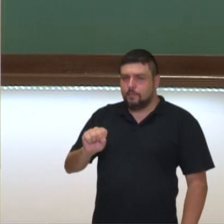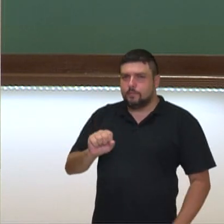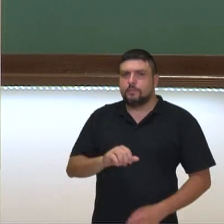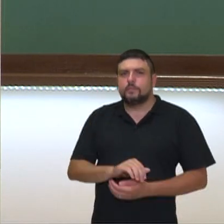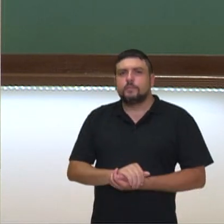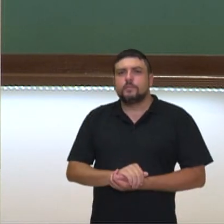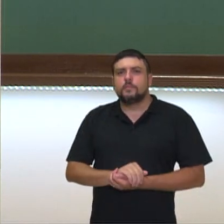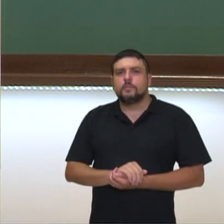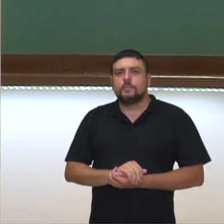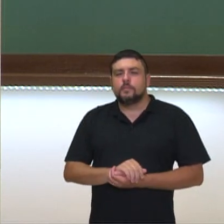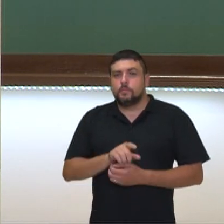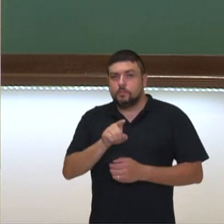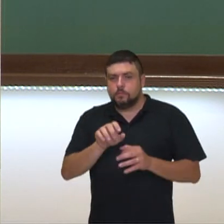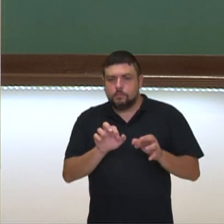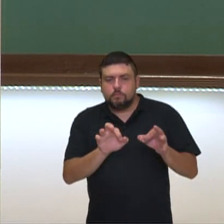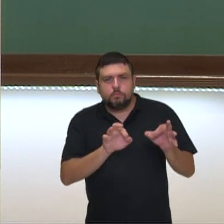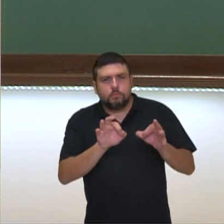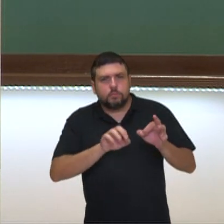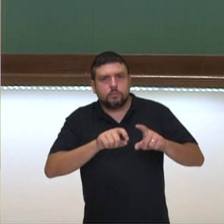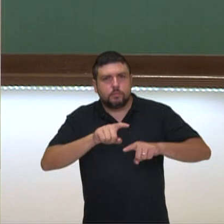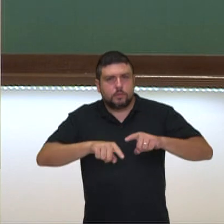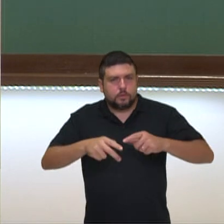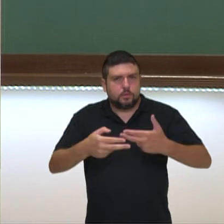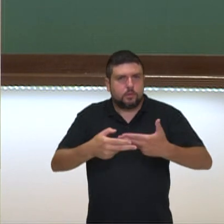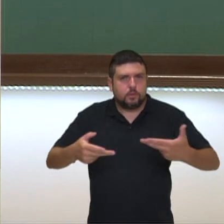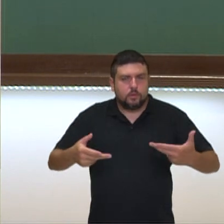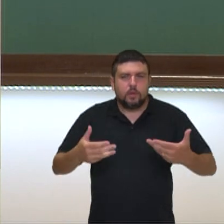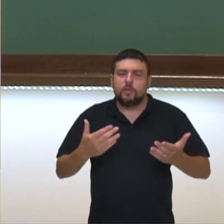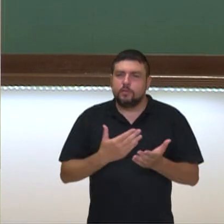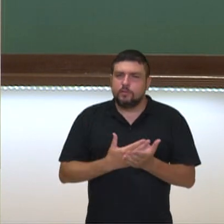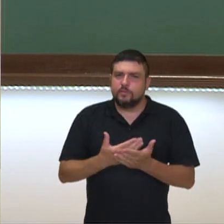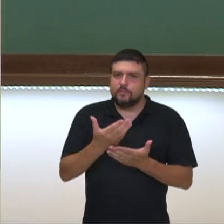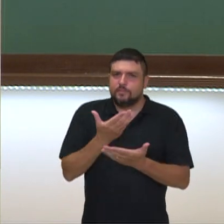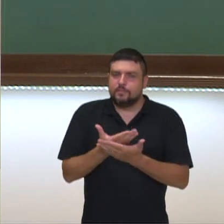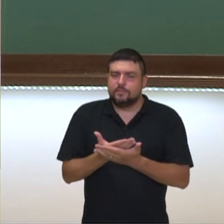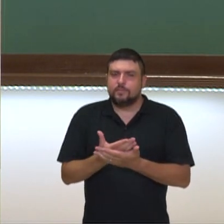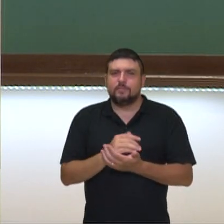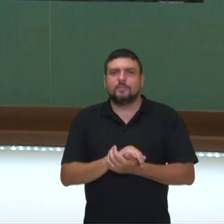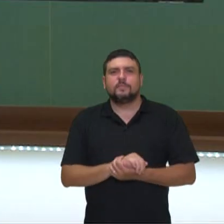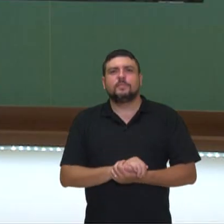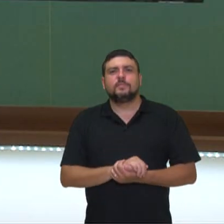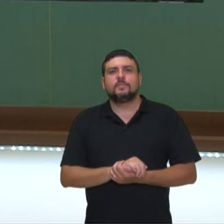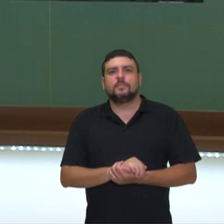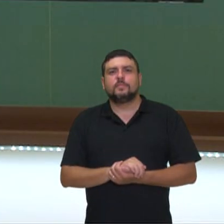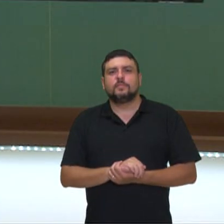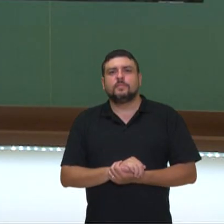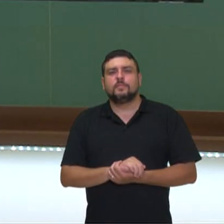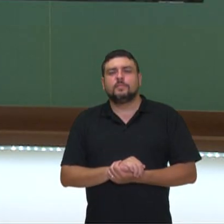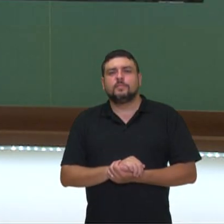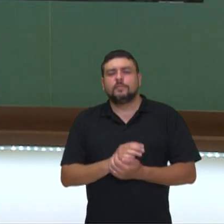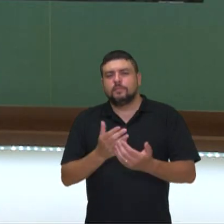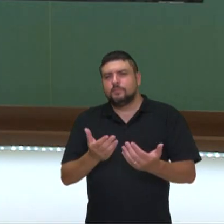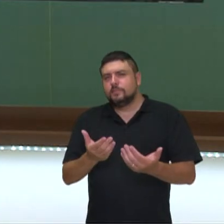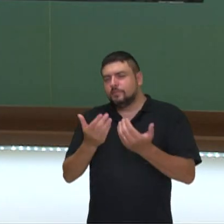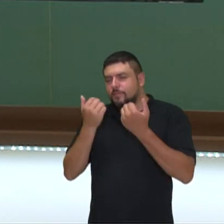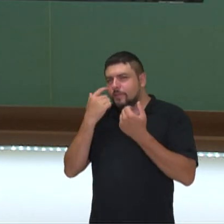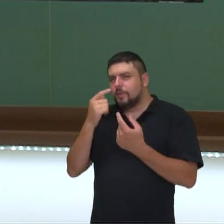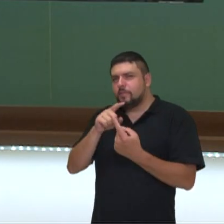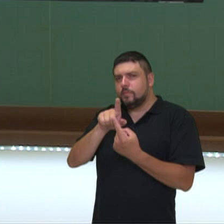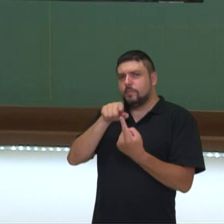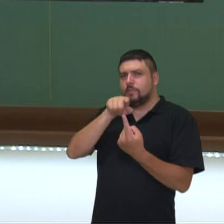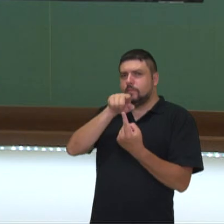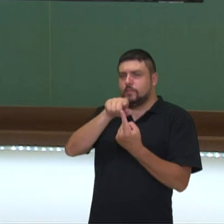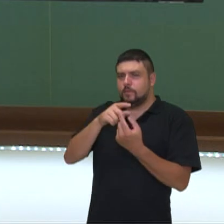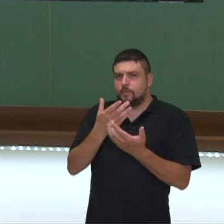Carlos. Preparem todo o material de vocês aí para que a gente possa começar mais uma aula, tá bom? Vejam comigo aqui, pessoal, quais são os